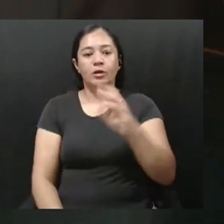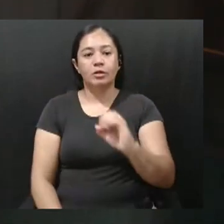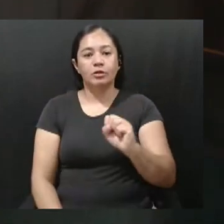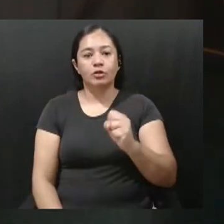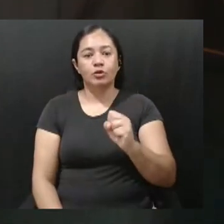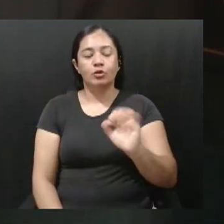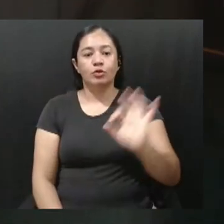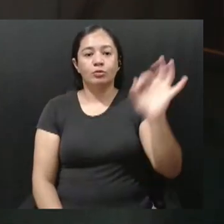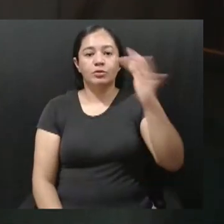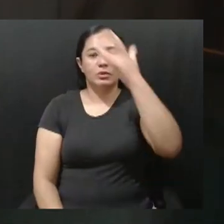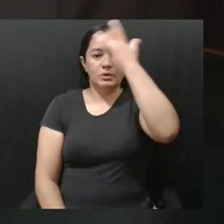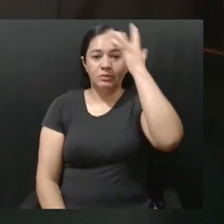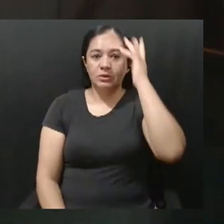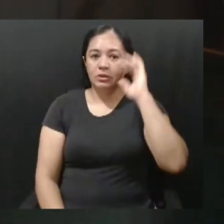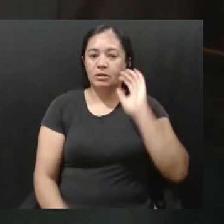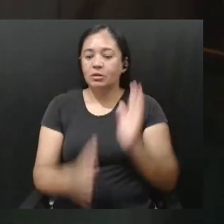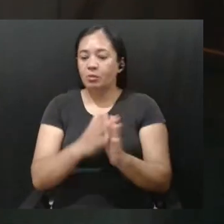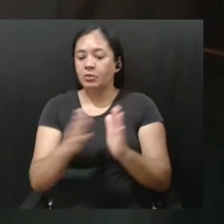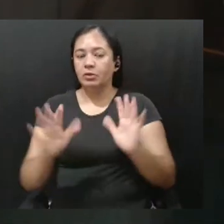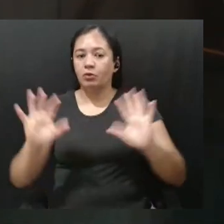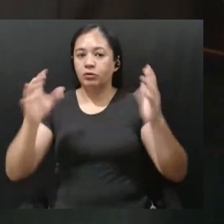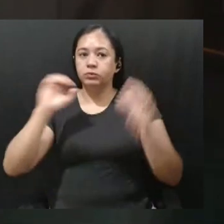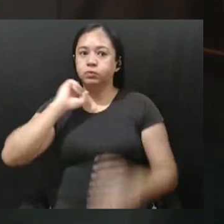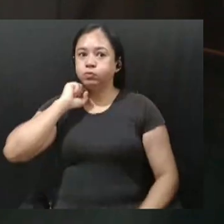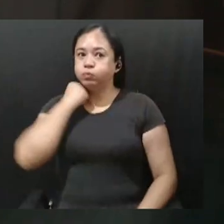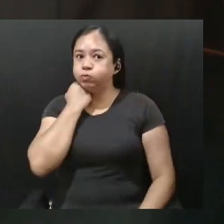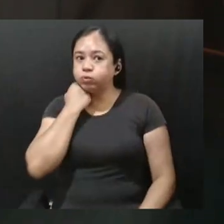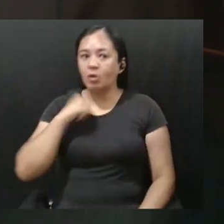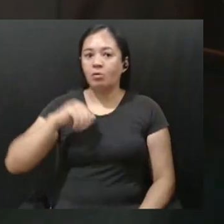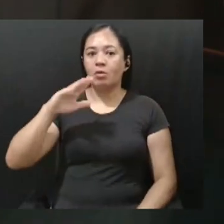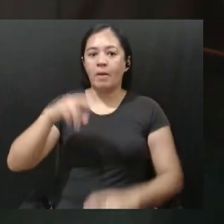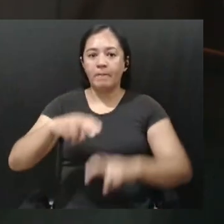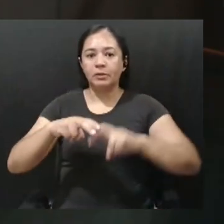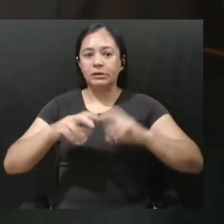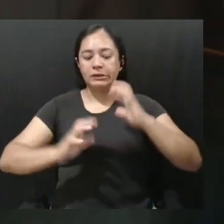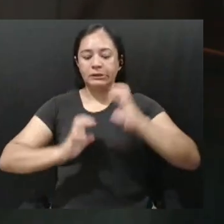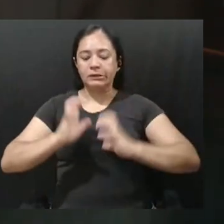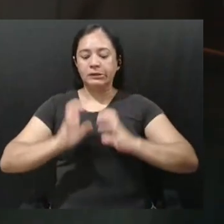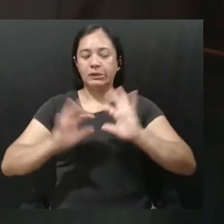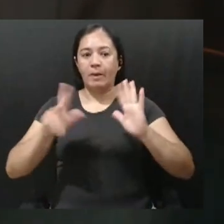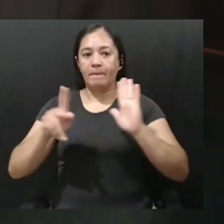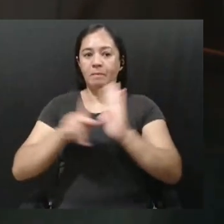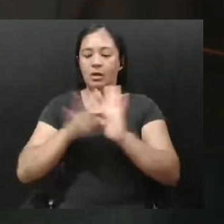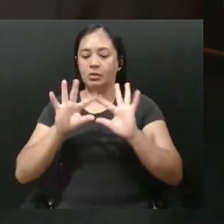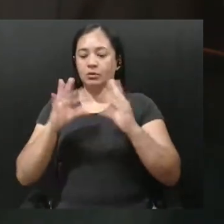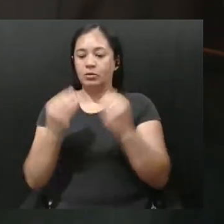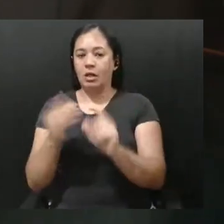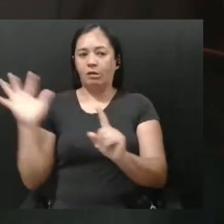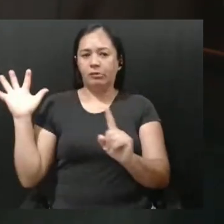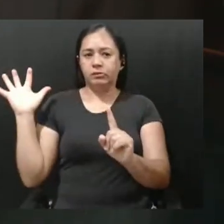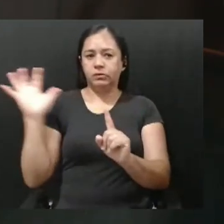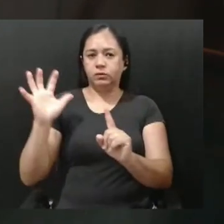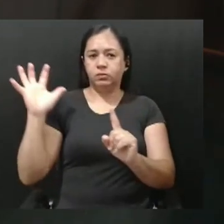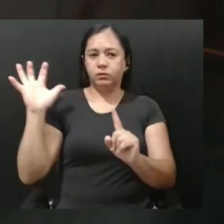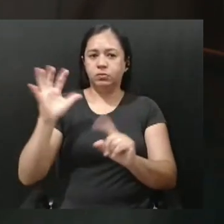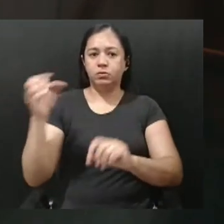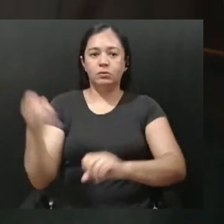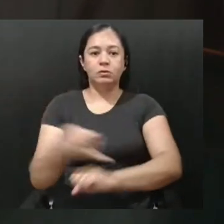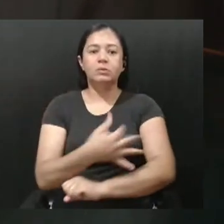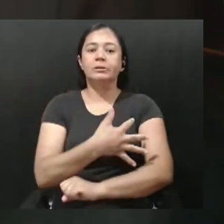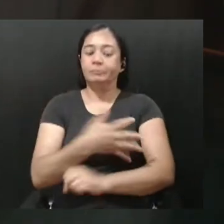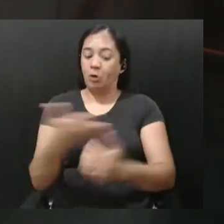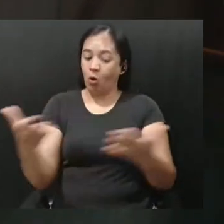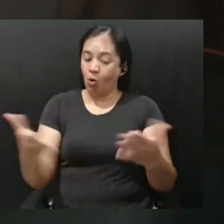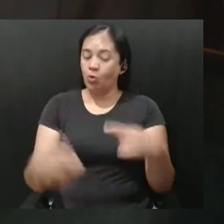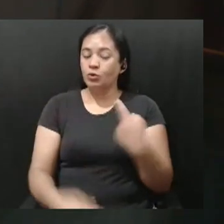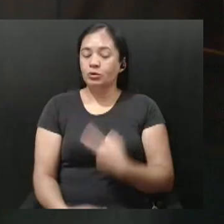as festas, especialmente por conflitos familiares e pressão emocional. Hoje a gente precisa e quer entender o que